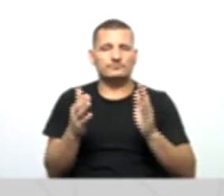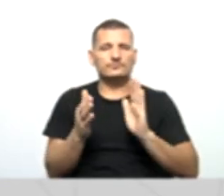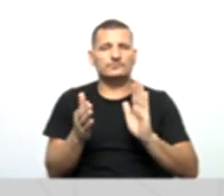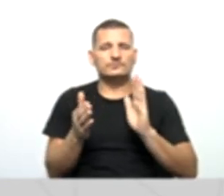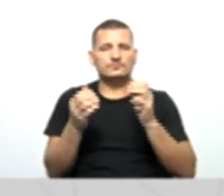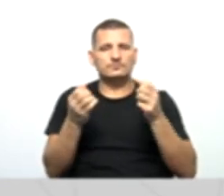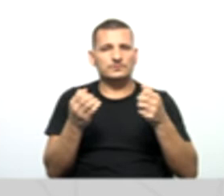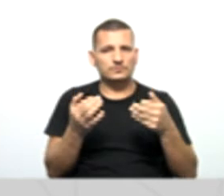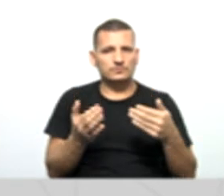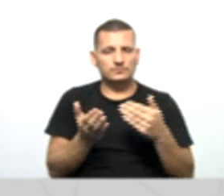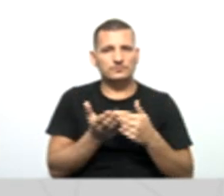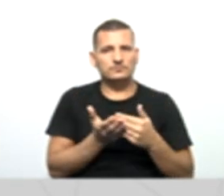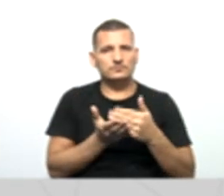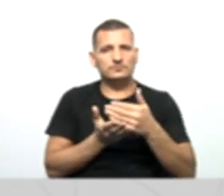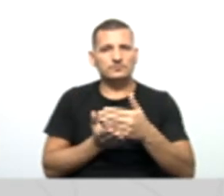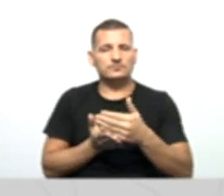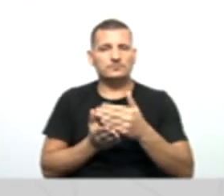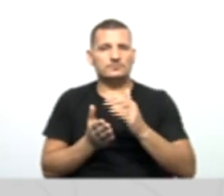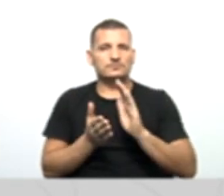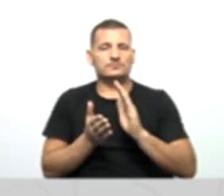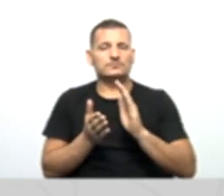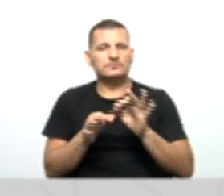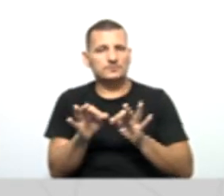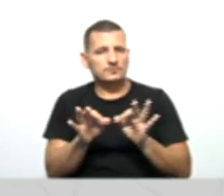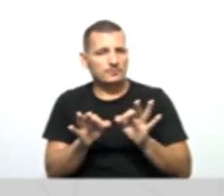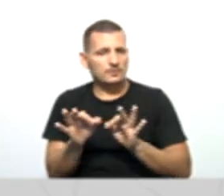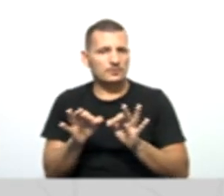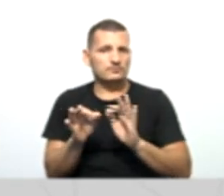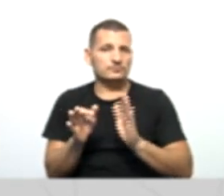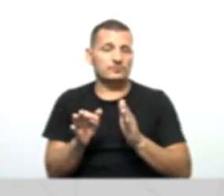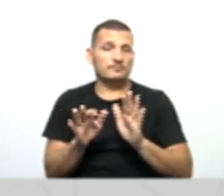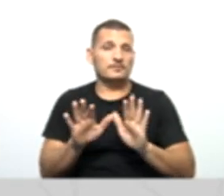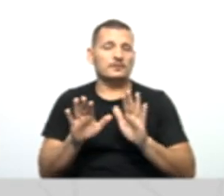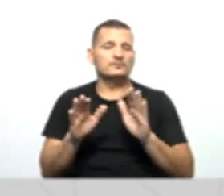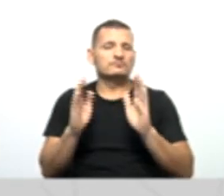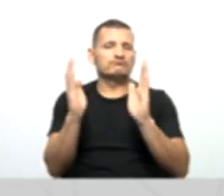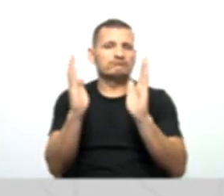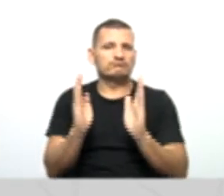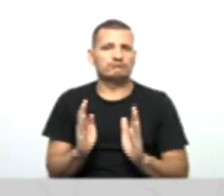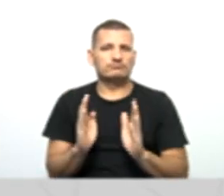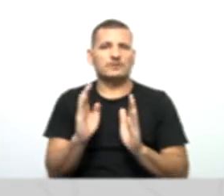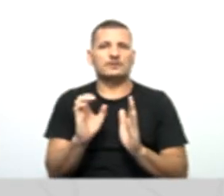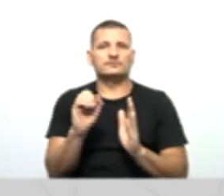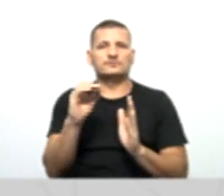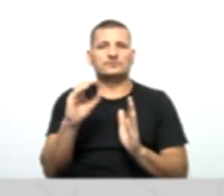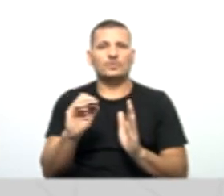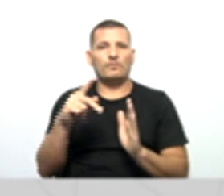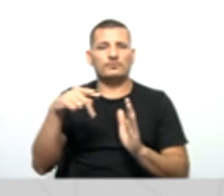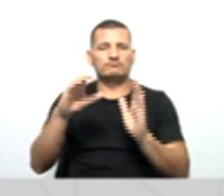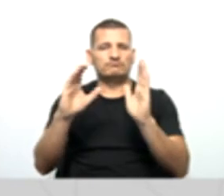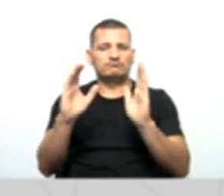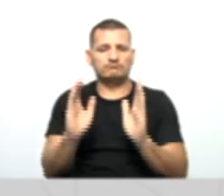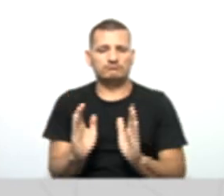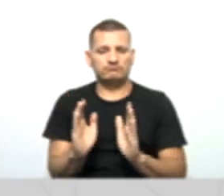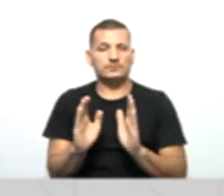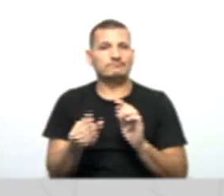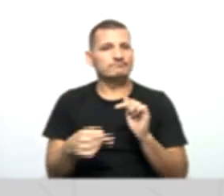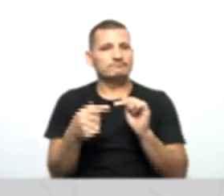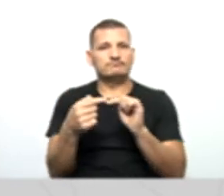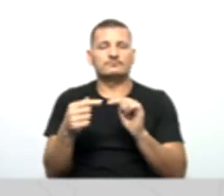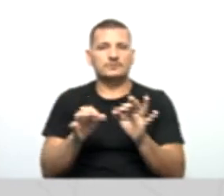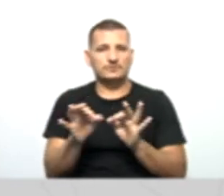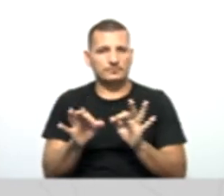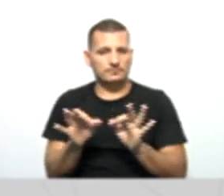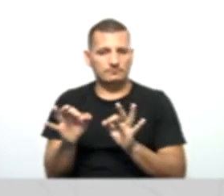iniciação, a gente deu uma abordagem ali de início de planejamento, mas o escopo ele está totalmente ligado ao planejamento. Vejamos aqui,